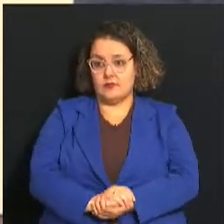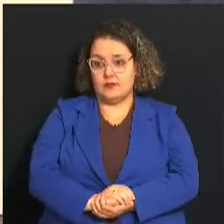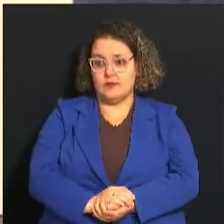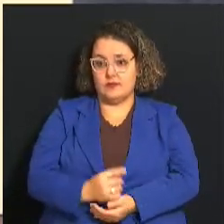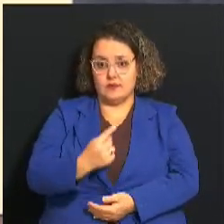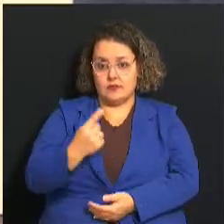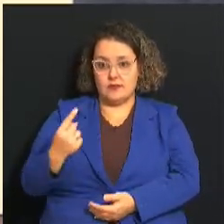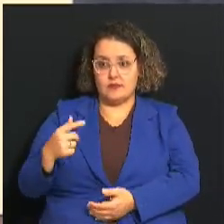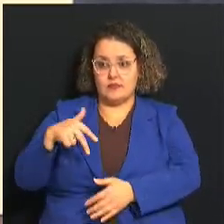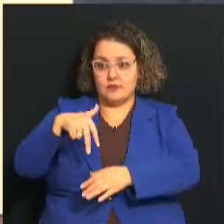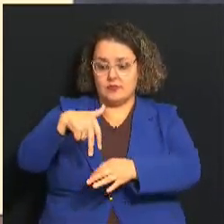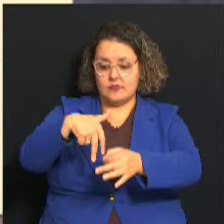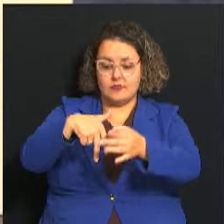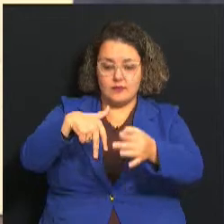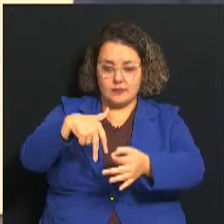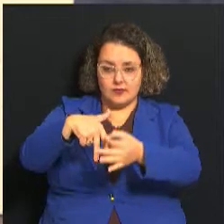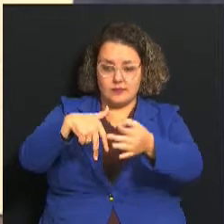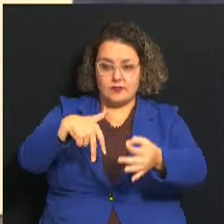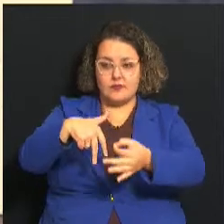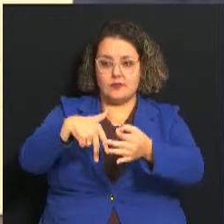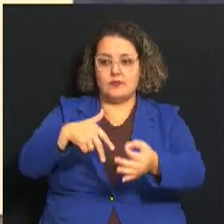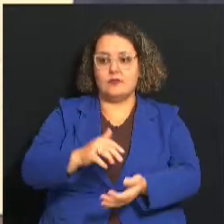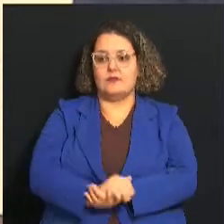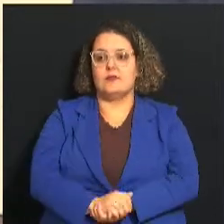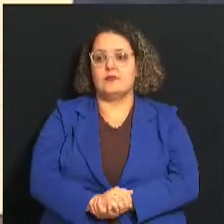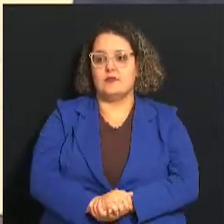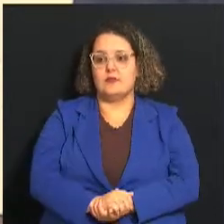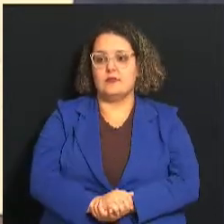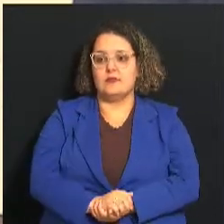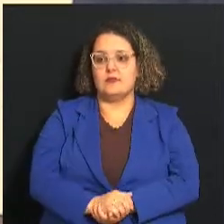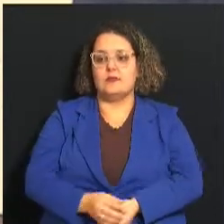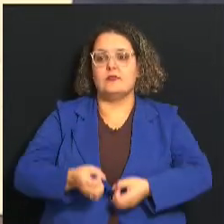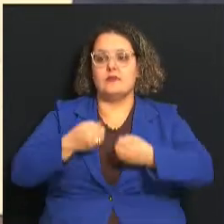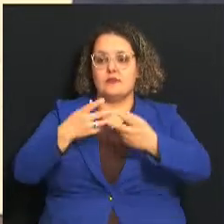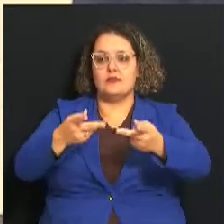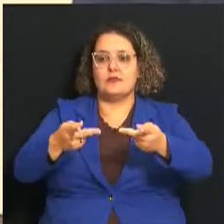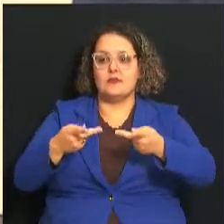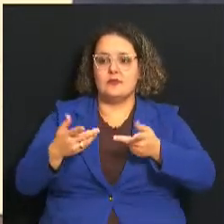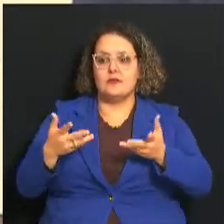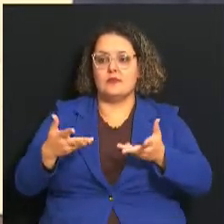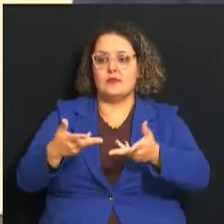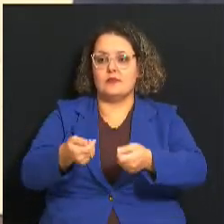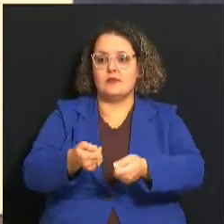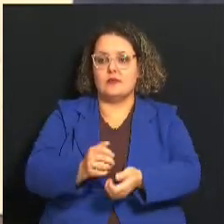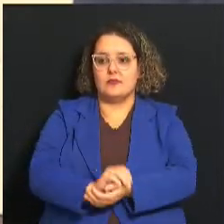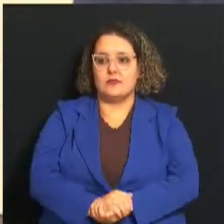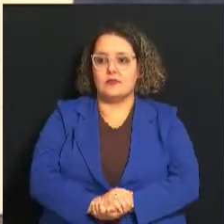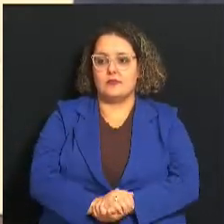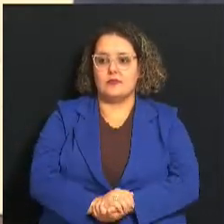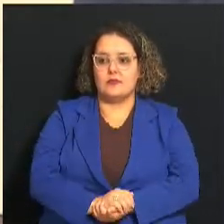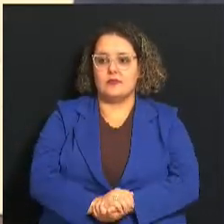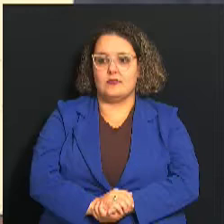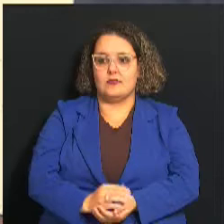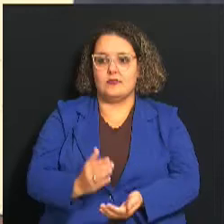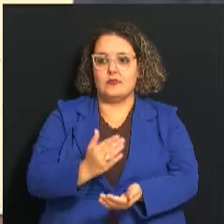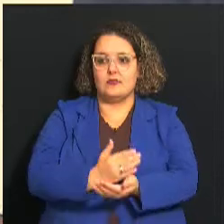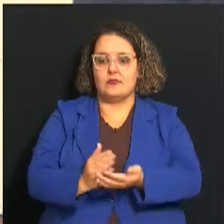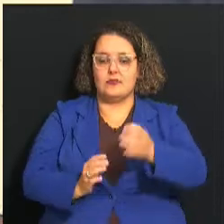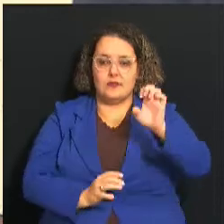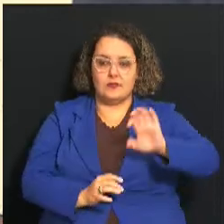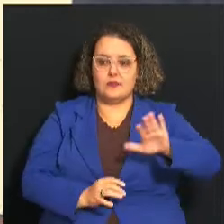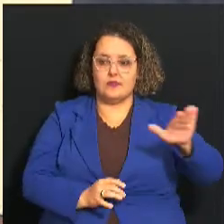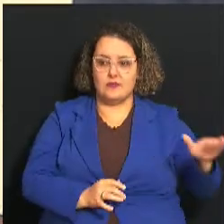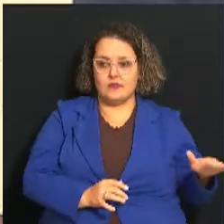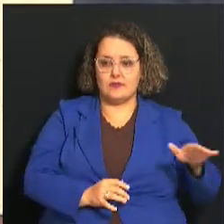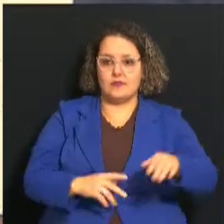pudesse já fazer a sua consideração inicial e dar as boas-vindas a todos aqui, Começar lá pela minha esquerda, vereador Paulo